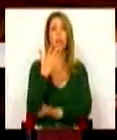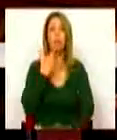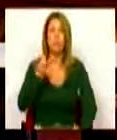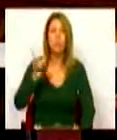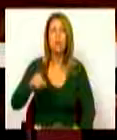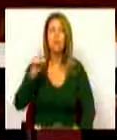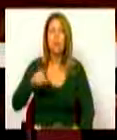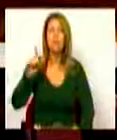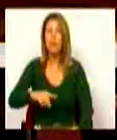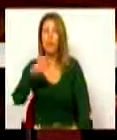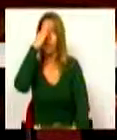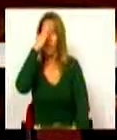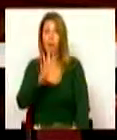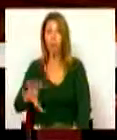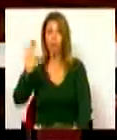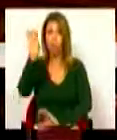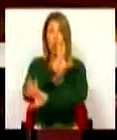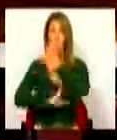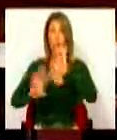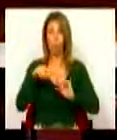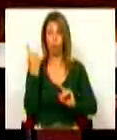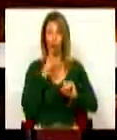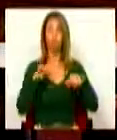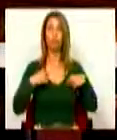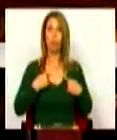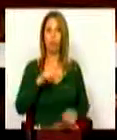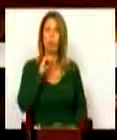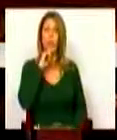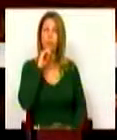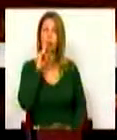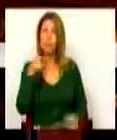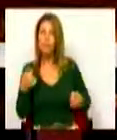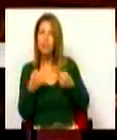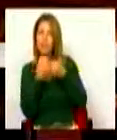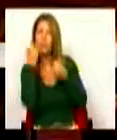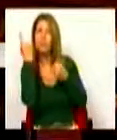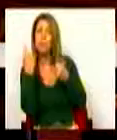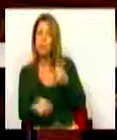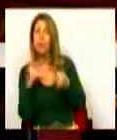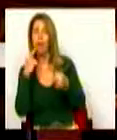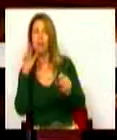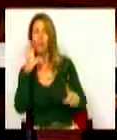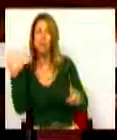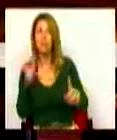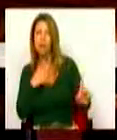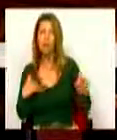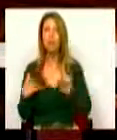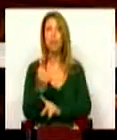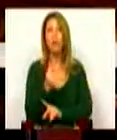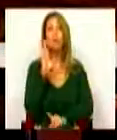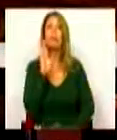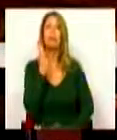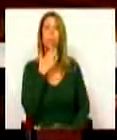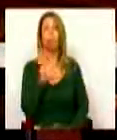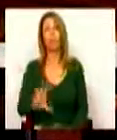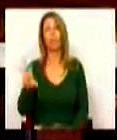forma como a Europa e nós próprios soubermos agarrar esse desafio, depende o seu papel como ator